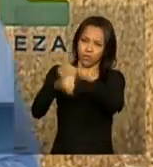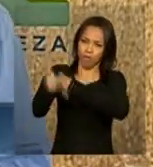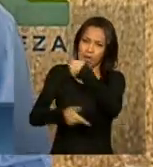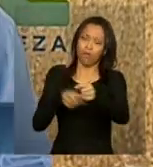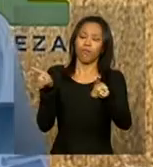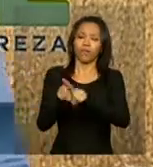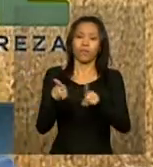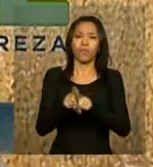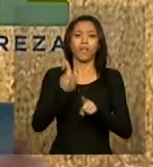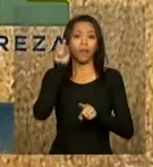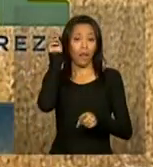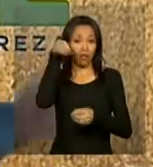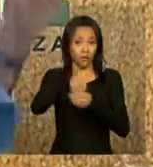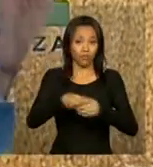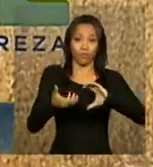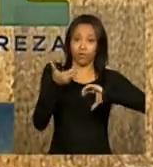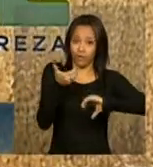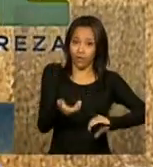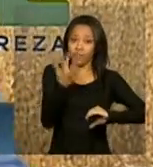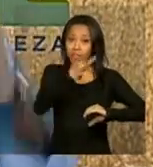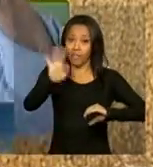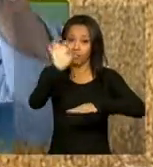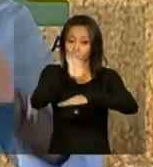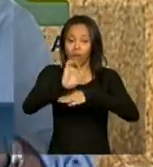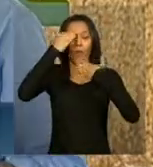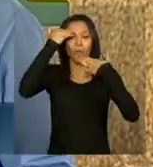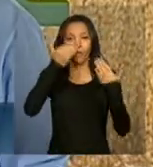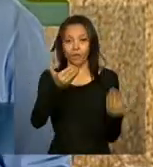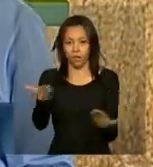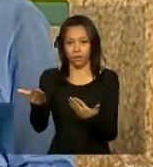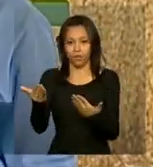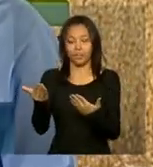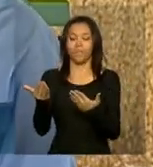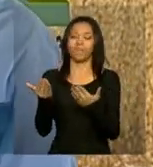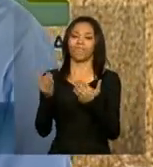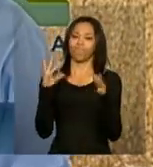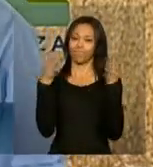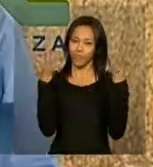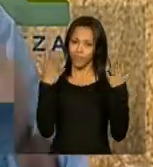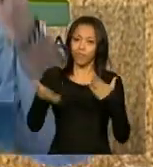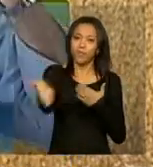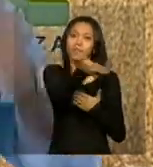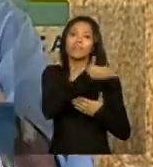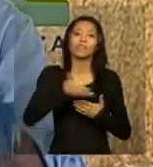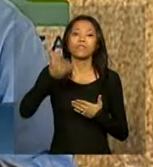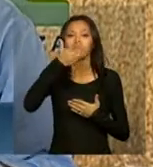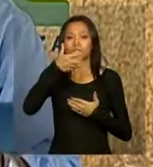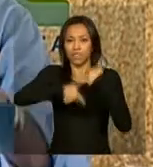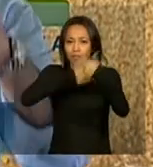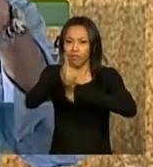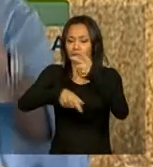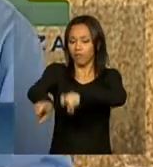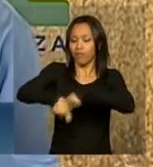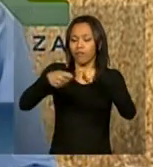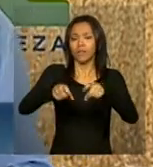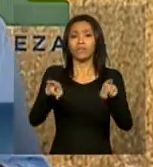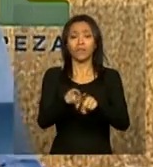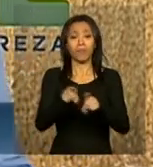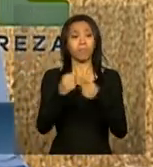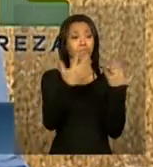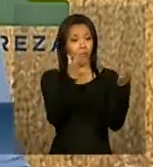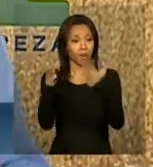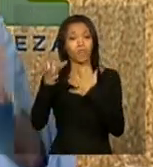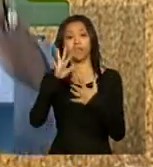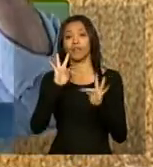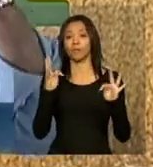bancada federal e estadual, muito obrigado e parabéns, senhores produtores, parabéns à população